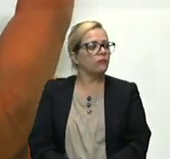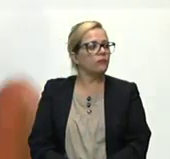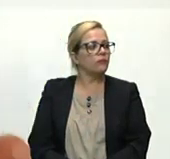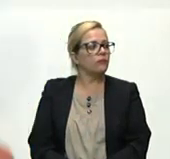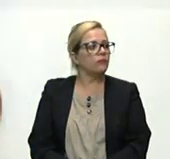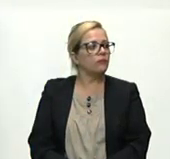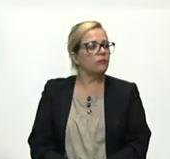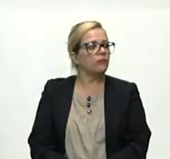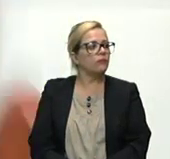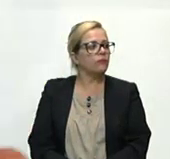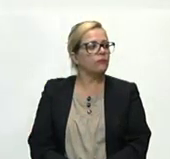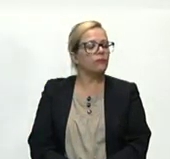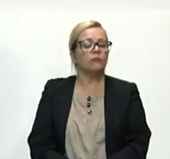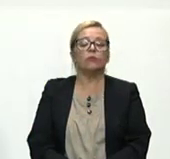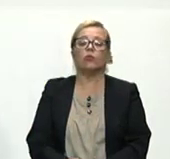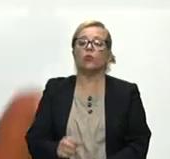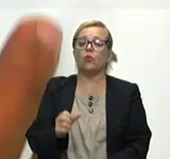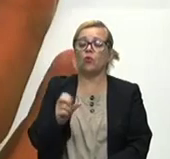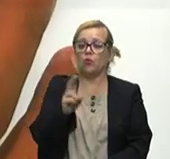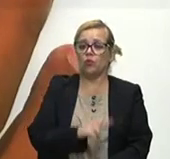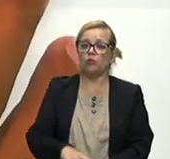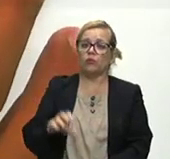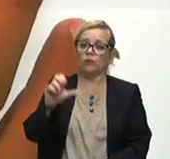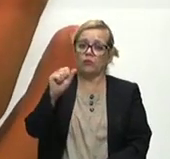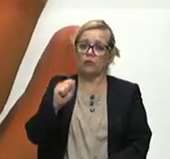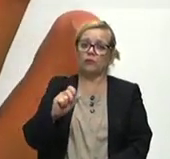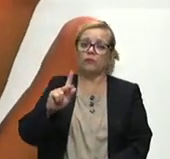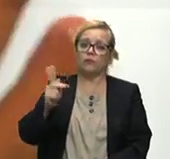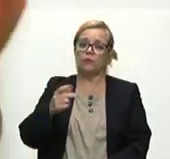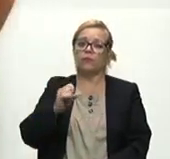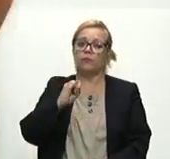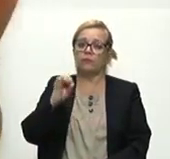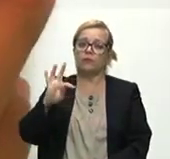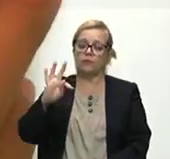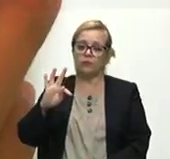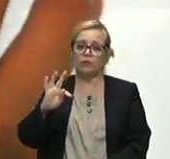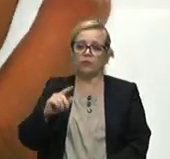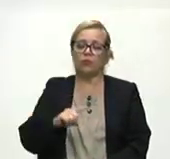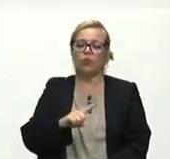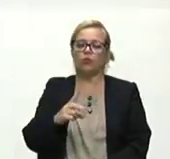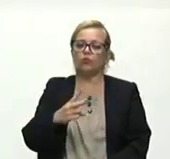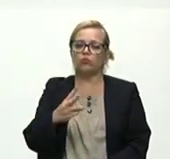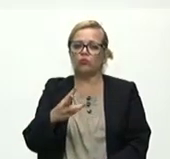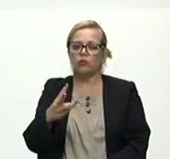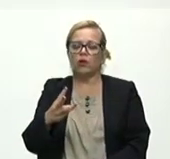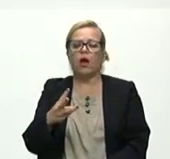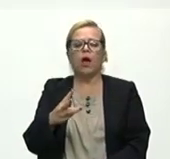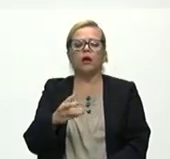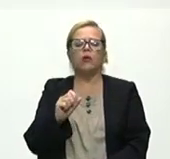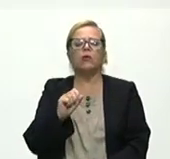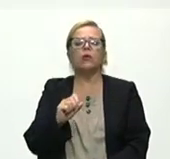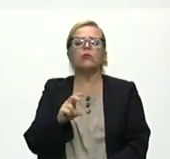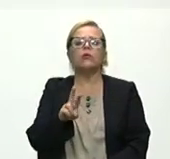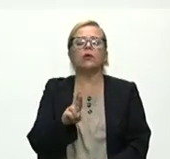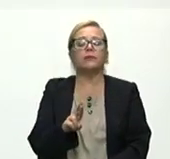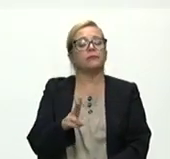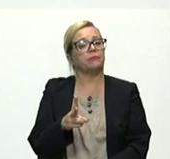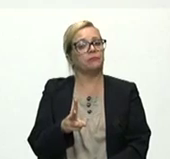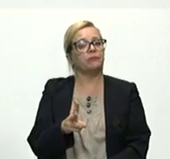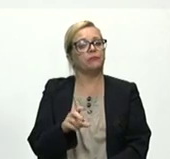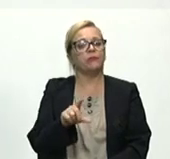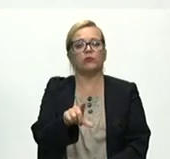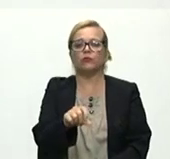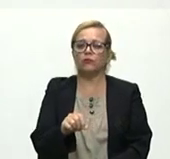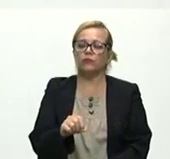Feito isso, Shift 2, replay para a direita, 1, 2 ou 3. Eu quero o R, coeficiente de correlação.